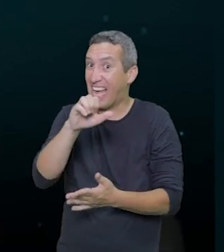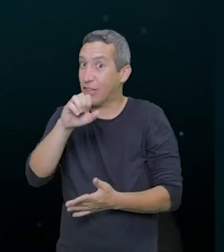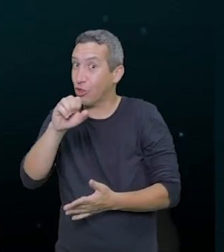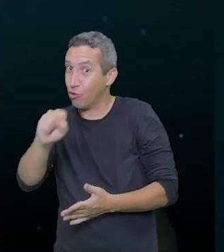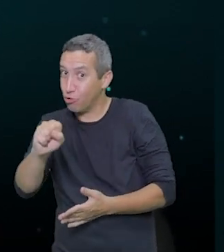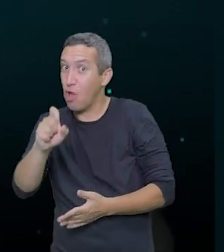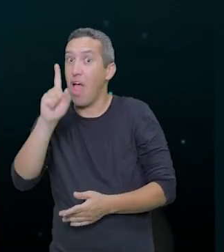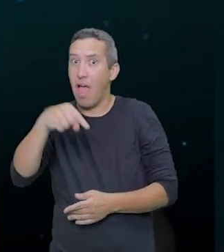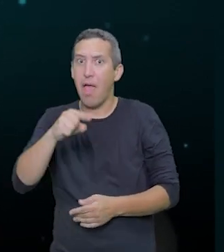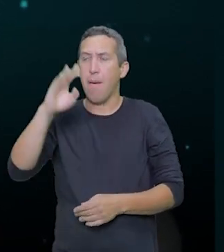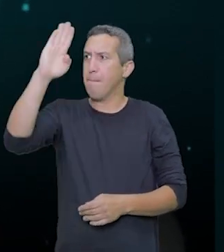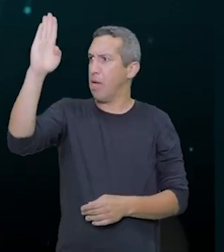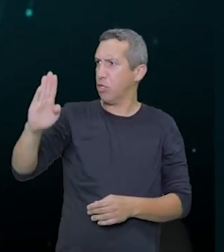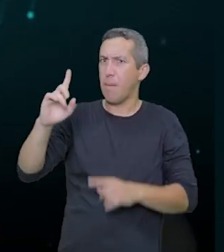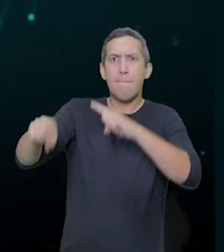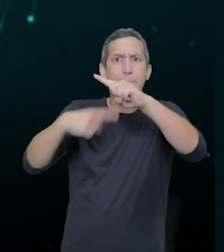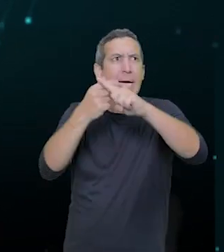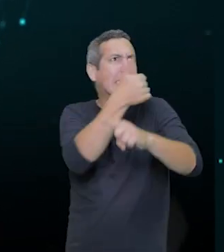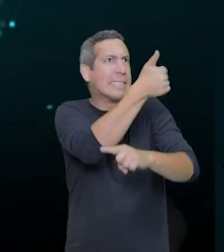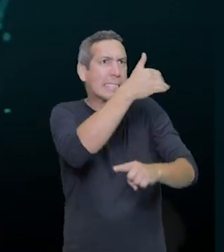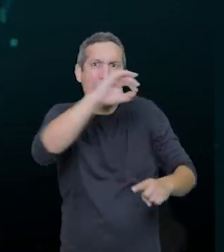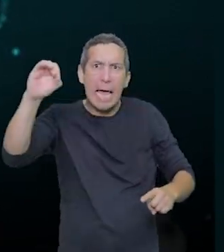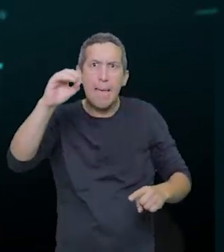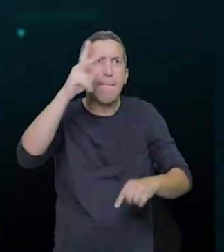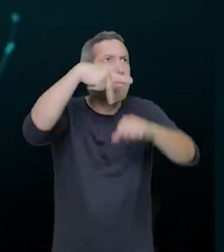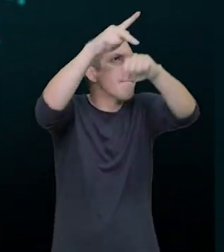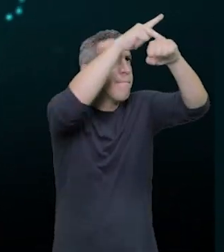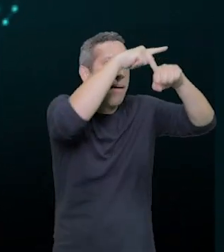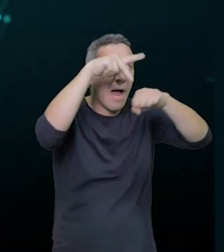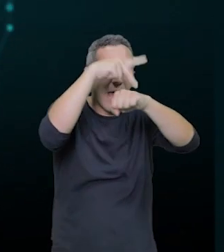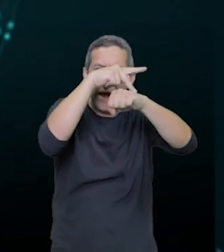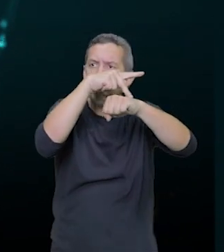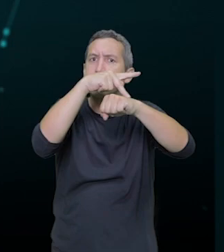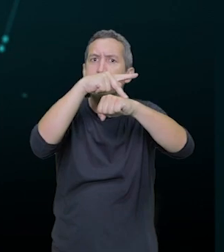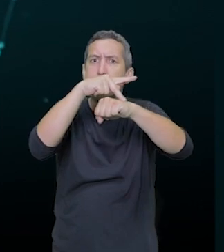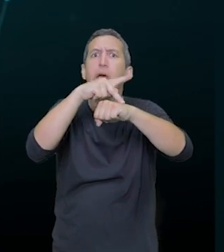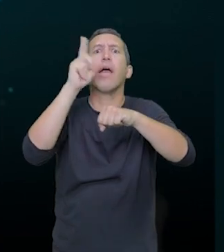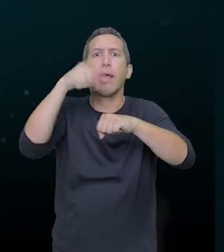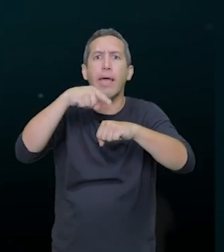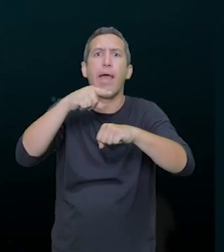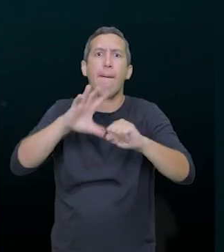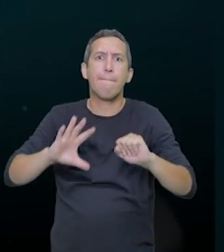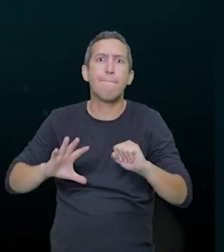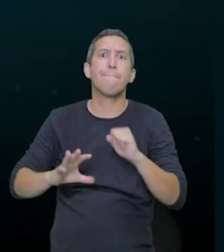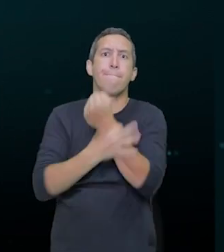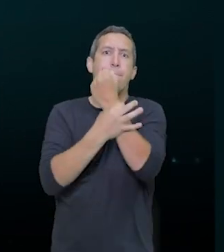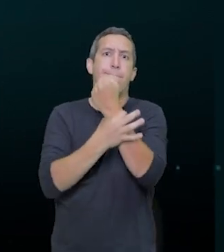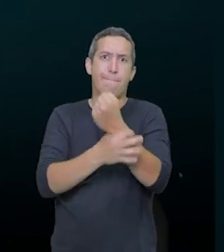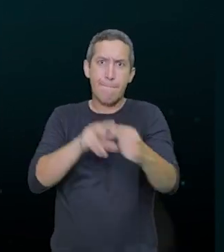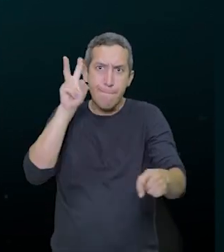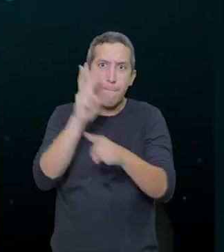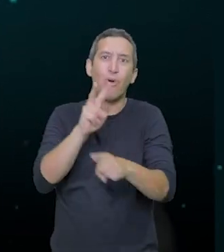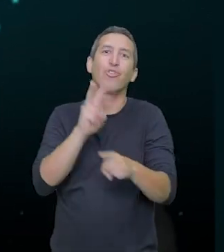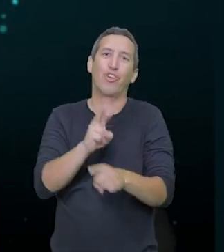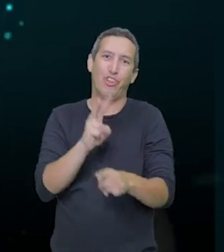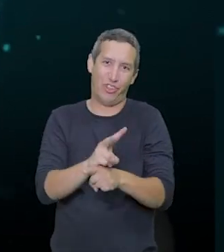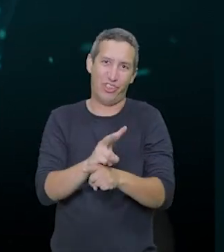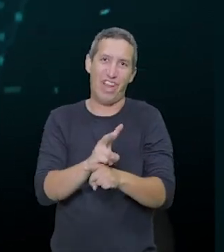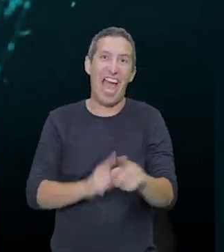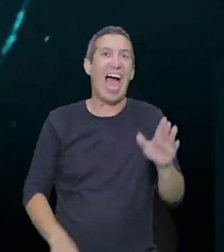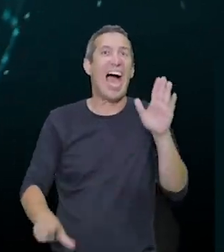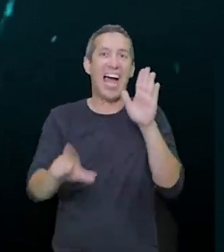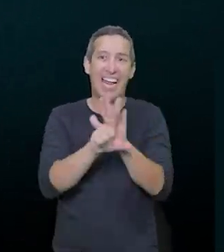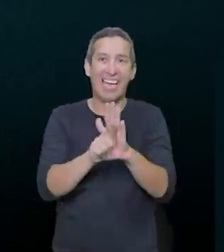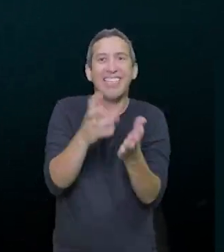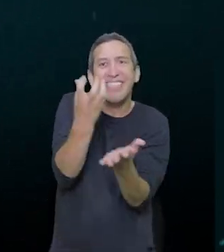coloca o Brasil ao lado de mais de 100 países onde há normas específicas para proteger esses direitos fundamentais